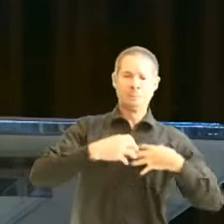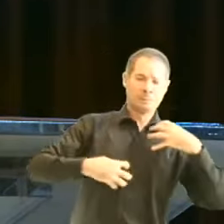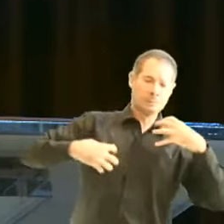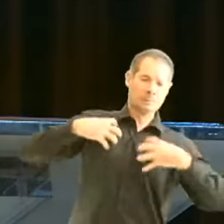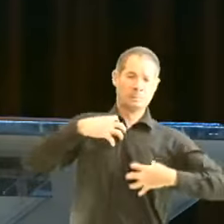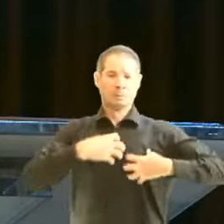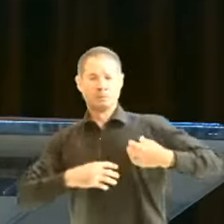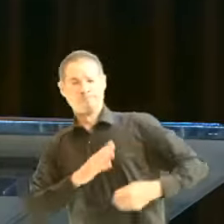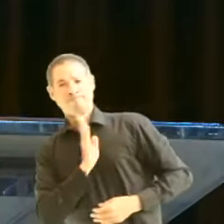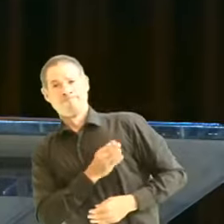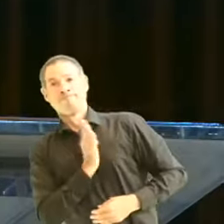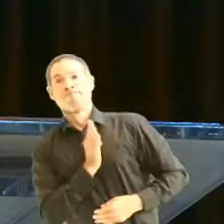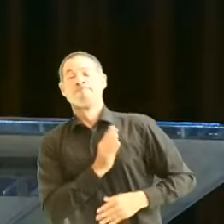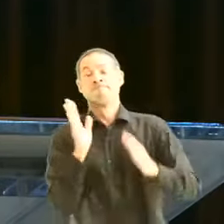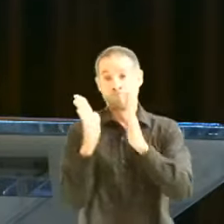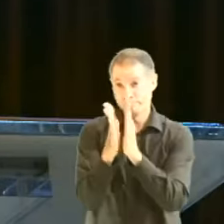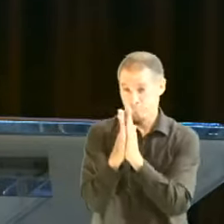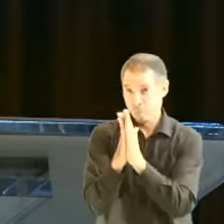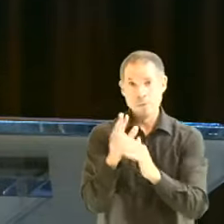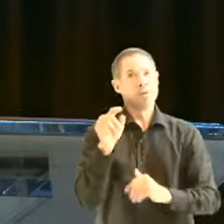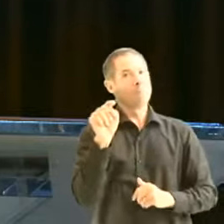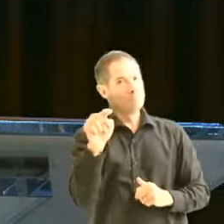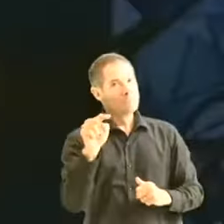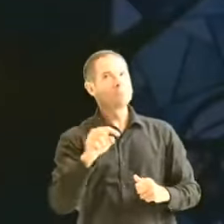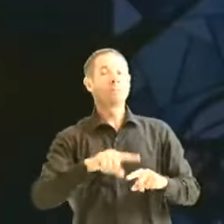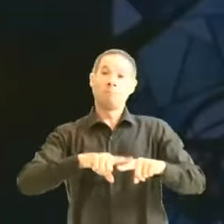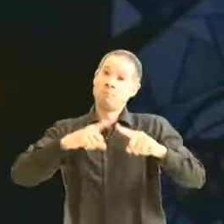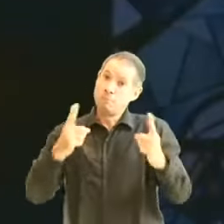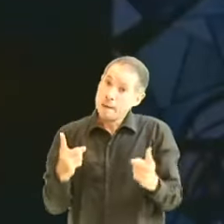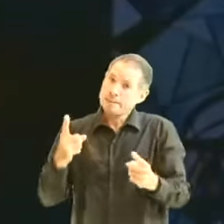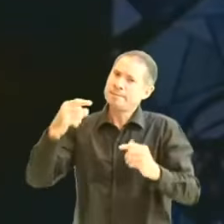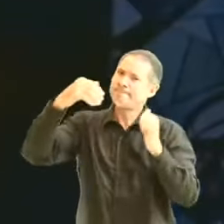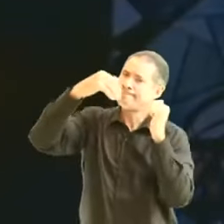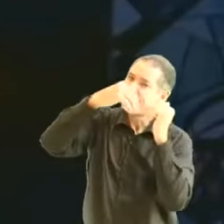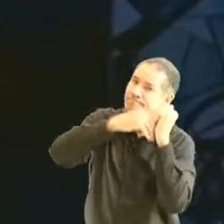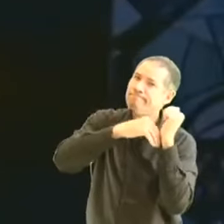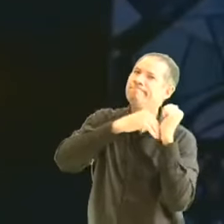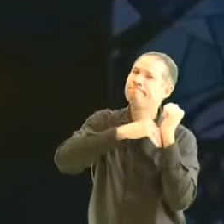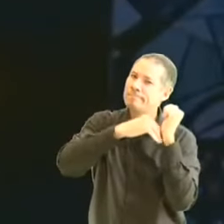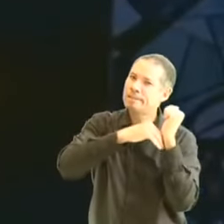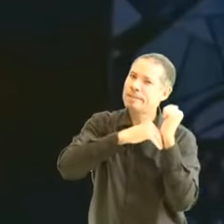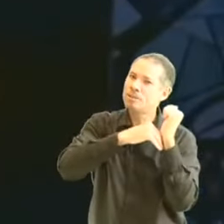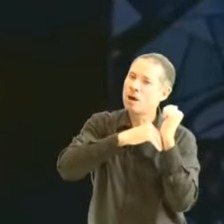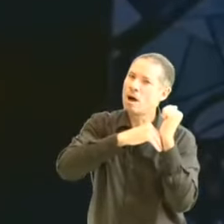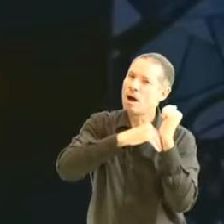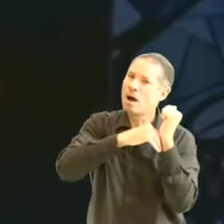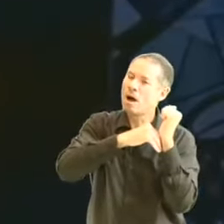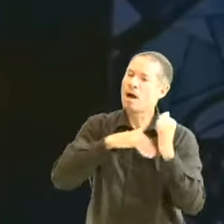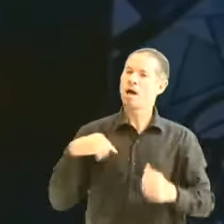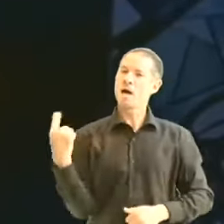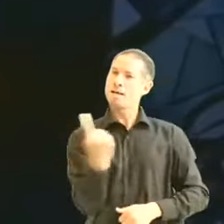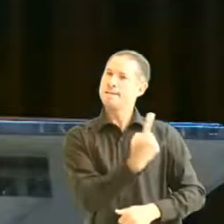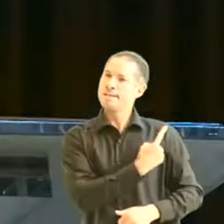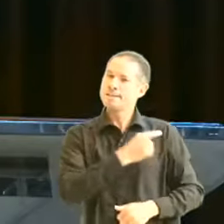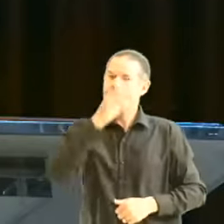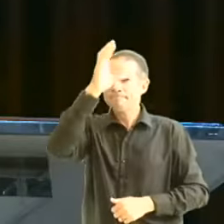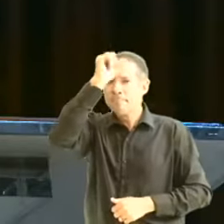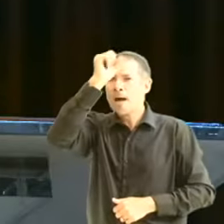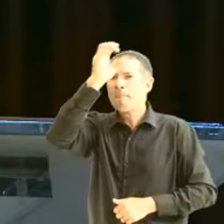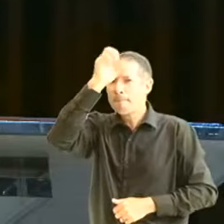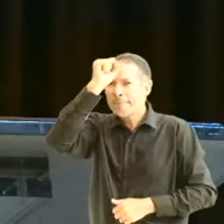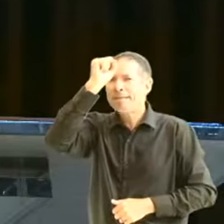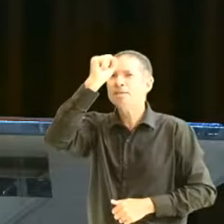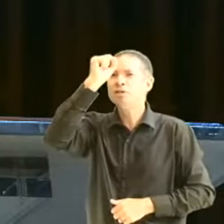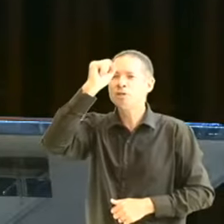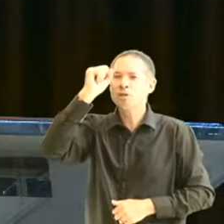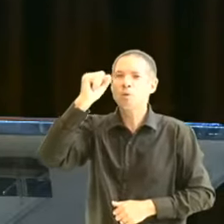seu coração. Eu quero orar por você, mas o segredo é aquilo que a gente aprende aqui com